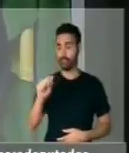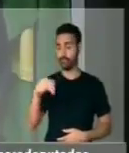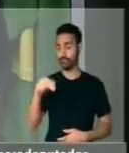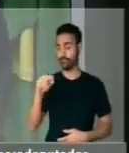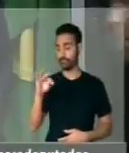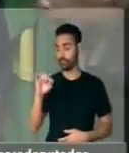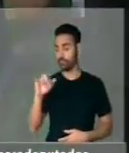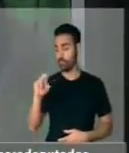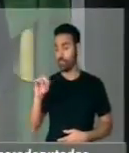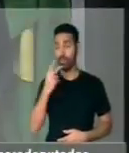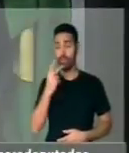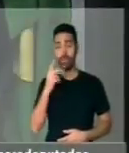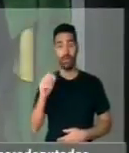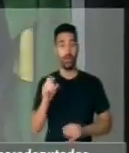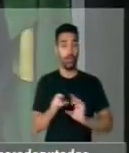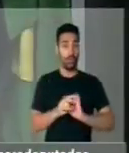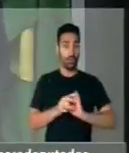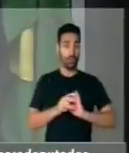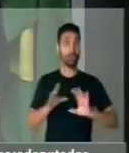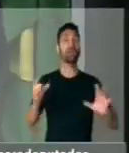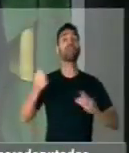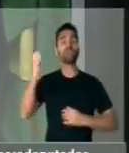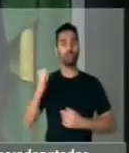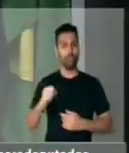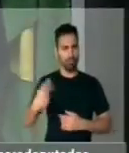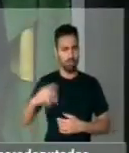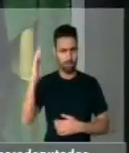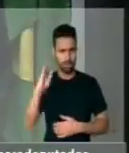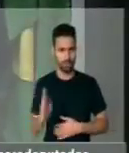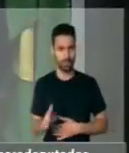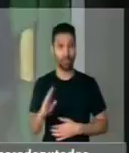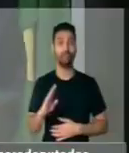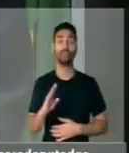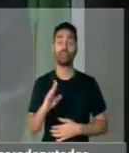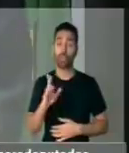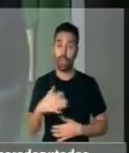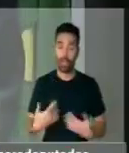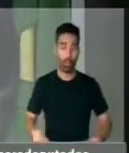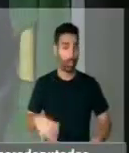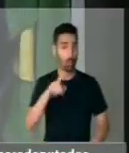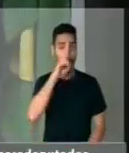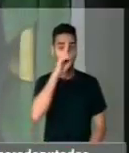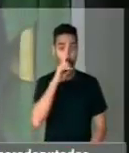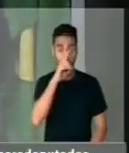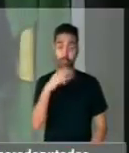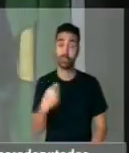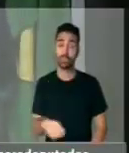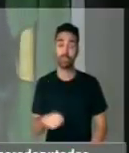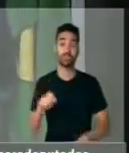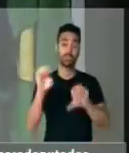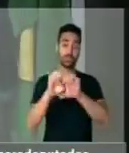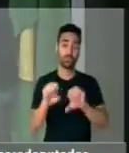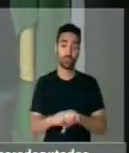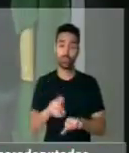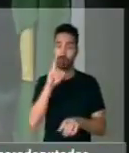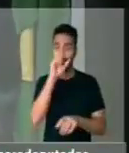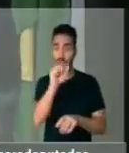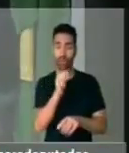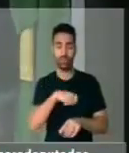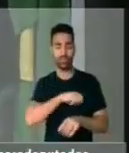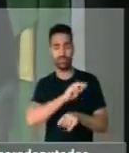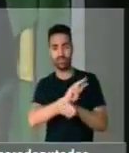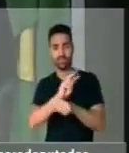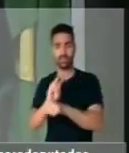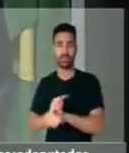diz que a legalização dos jogos no Brasil implica numa atividade de alto risco e que exige uma estrutura forte de fiscalização que